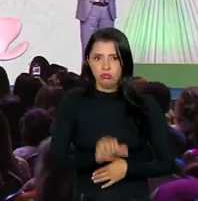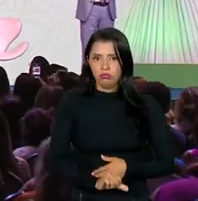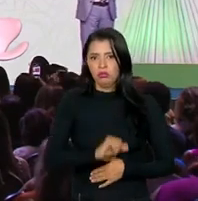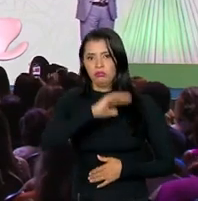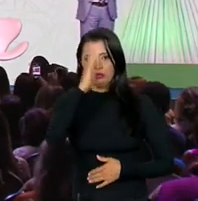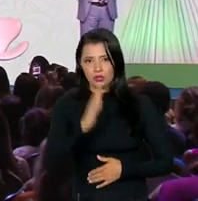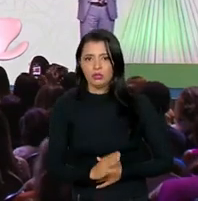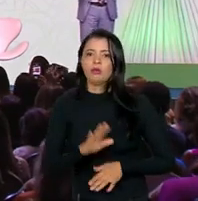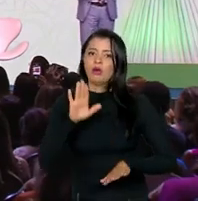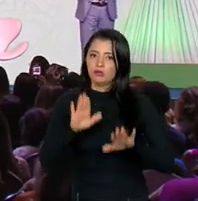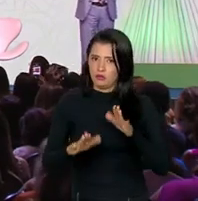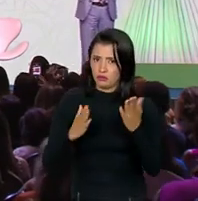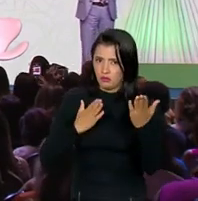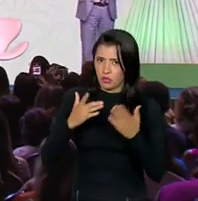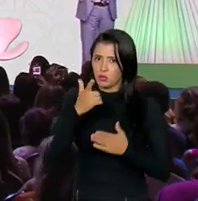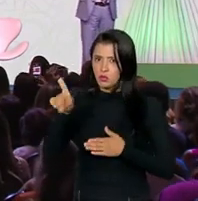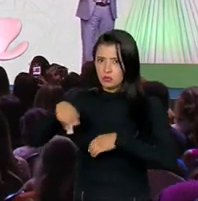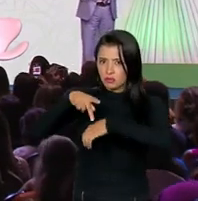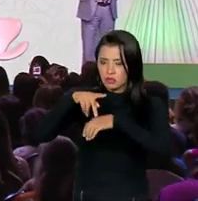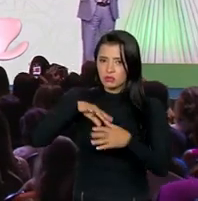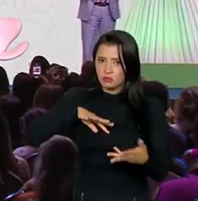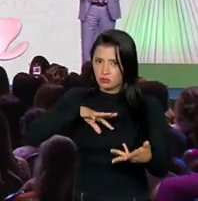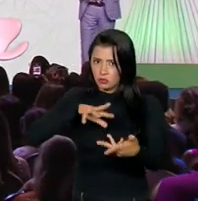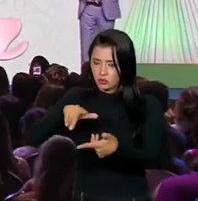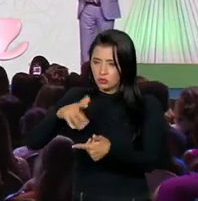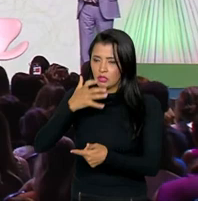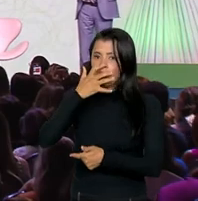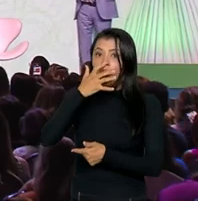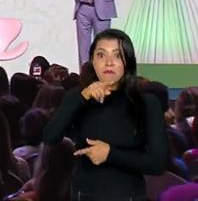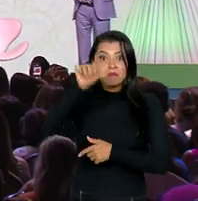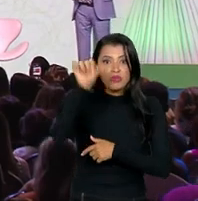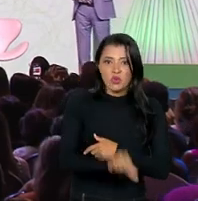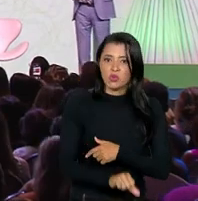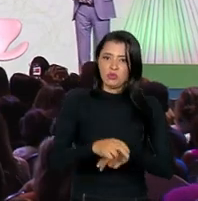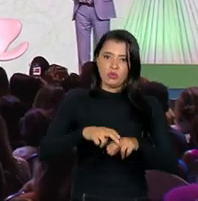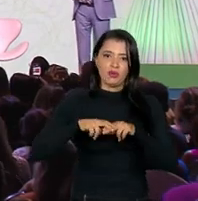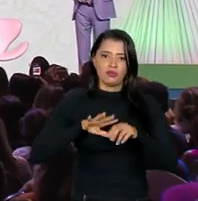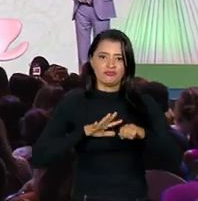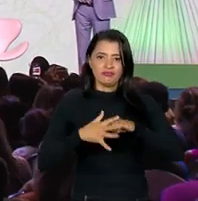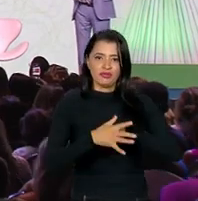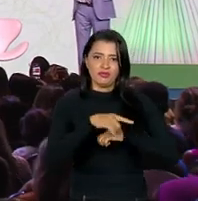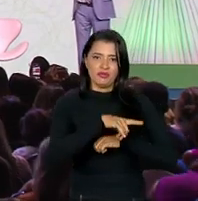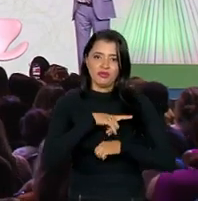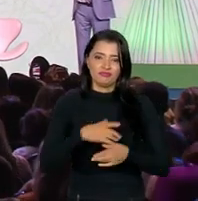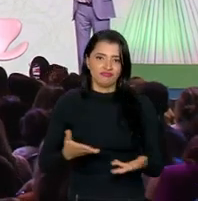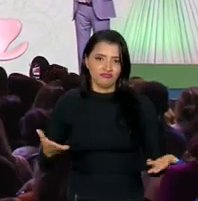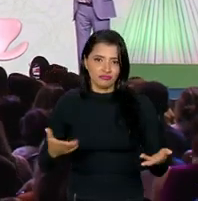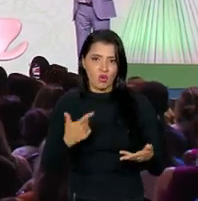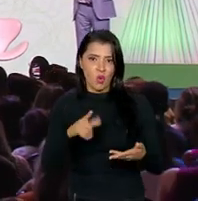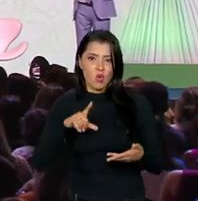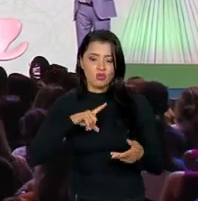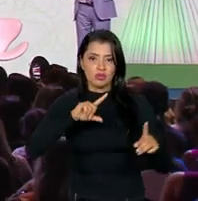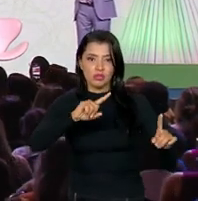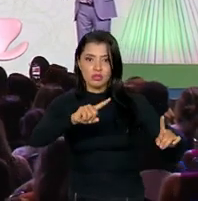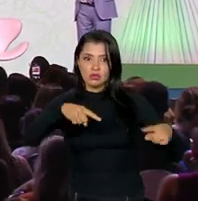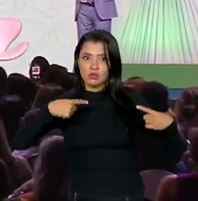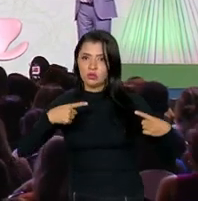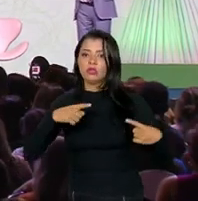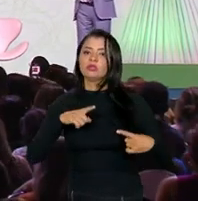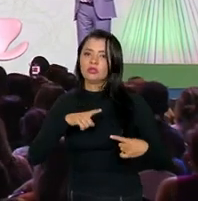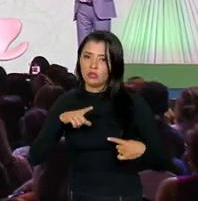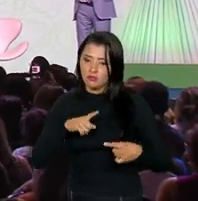Repito, isso piorou por conta da pandemia, que é outro também desafio enorme